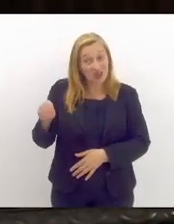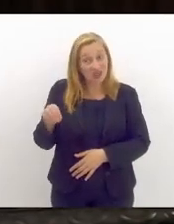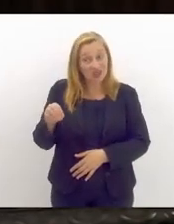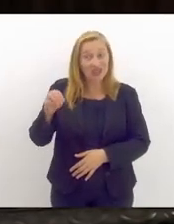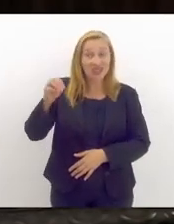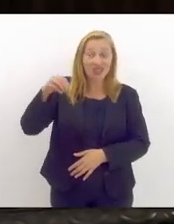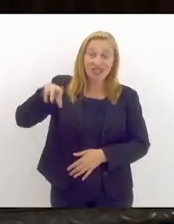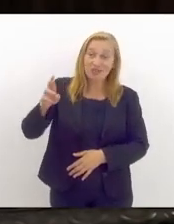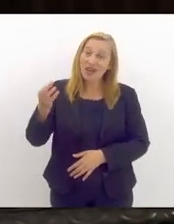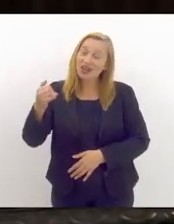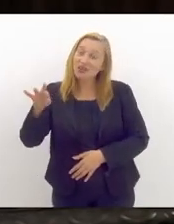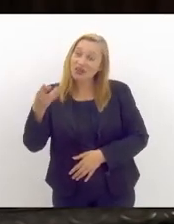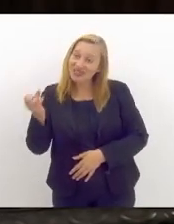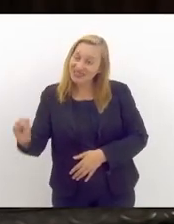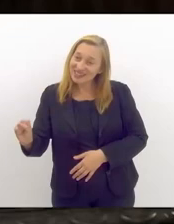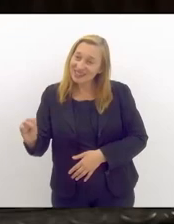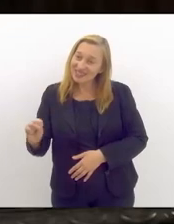Rosa,